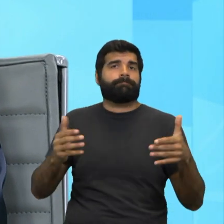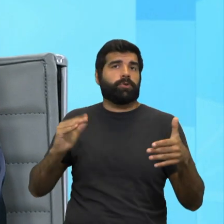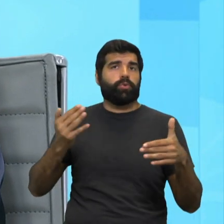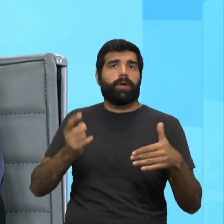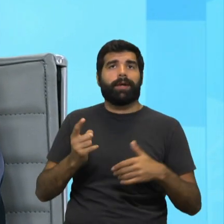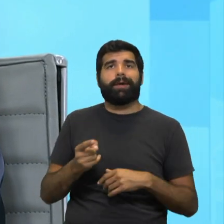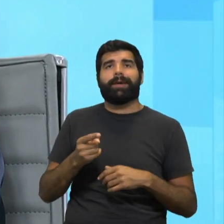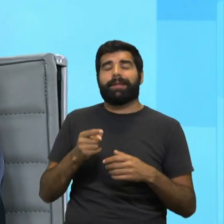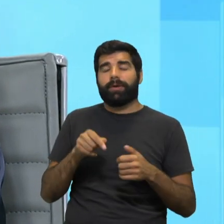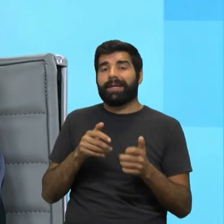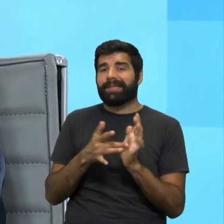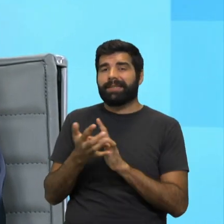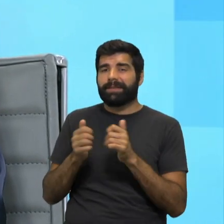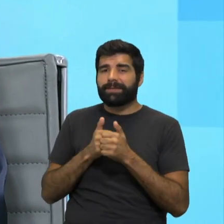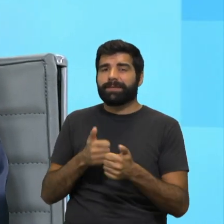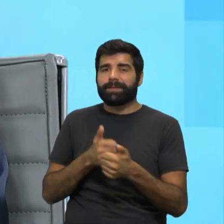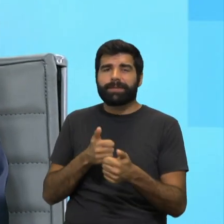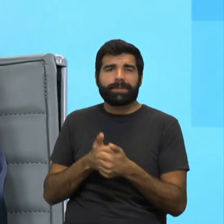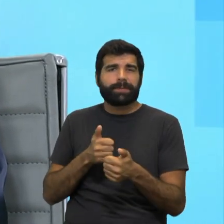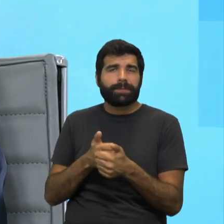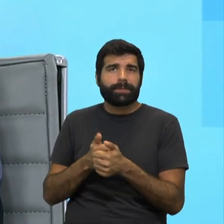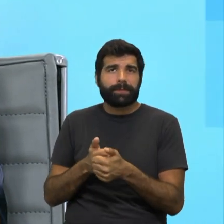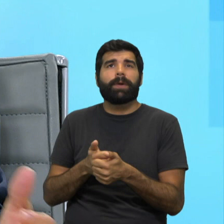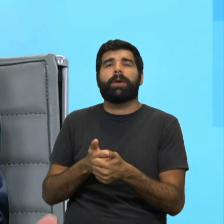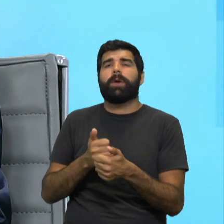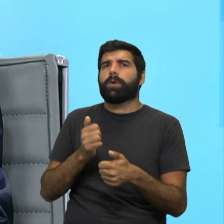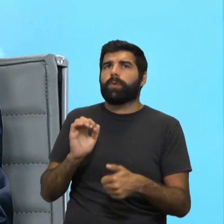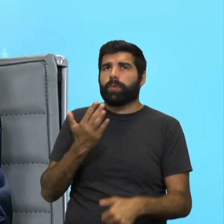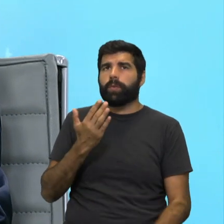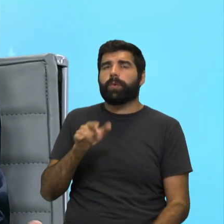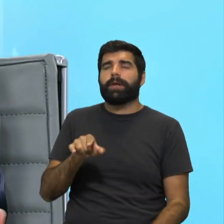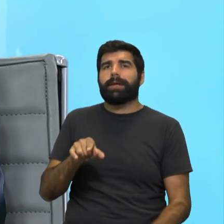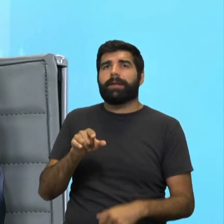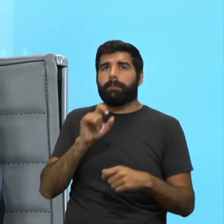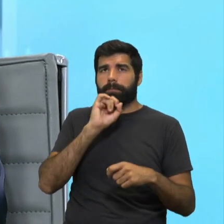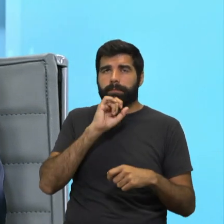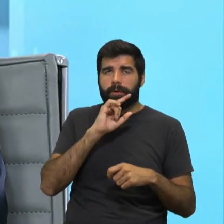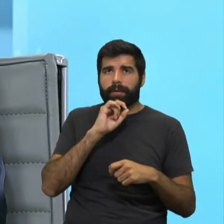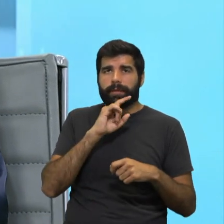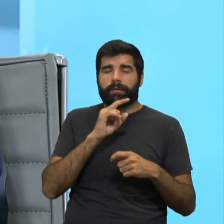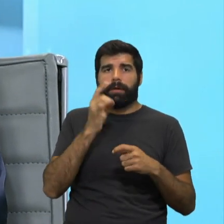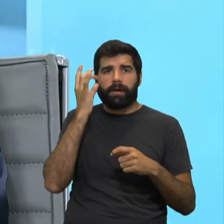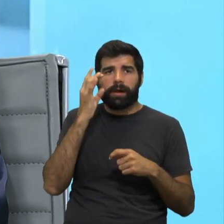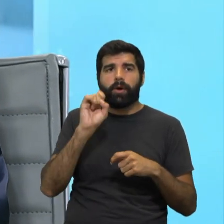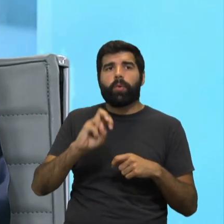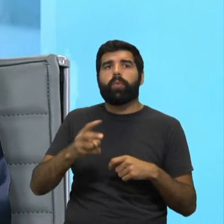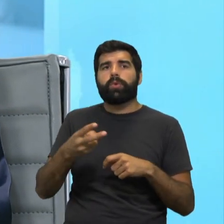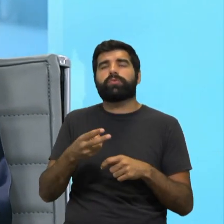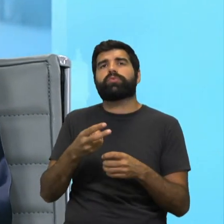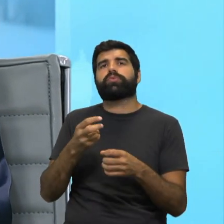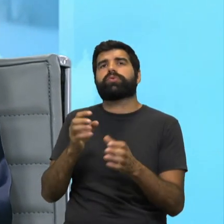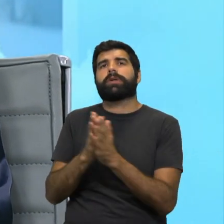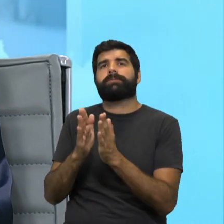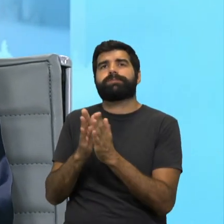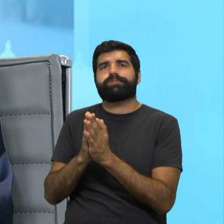é mais perseguida, tem sido a mais perseguida, quer por grupos radicais, quer por grupos fulani, que são os pastores nómadas